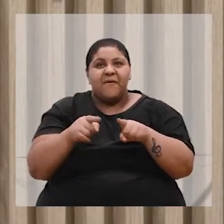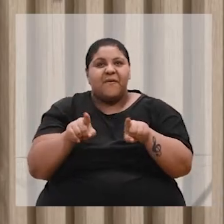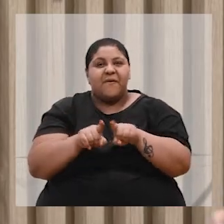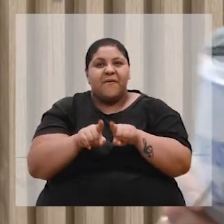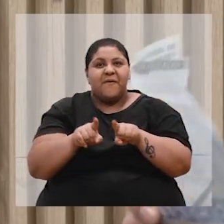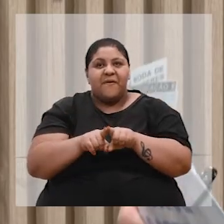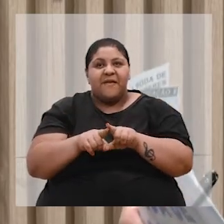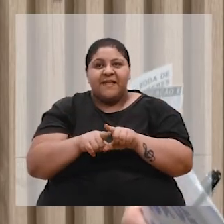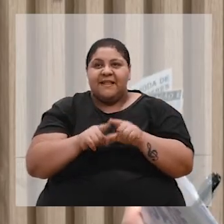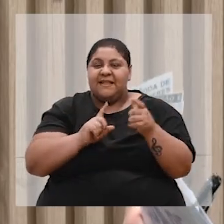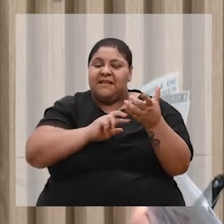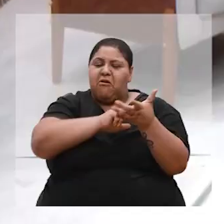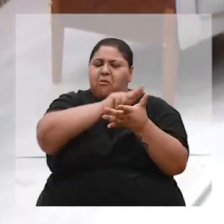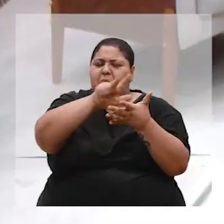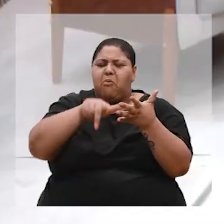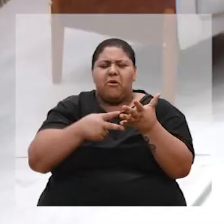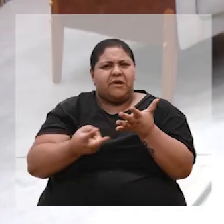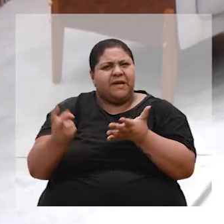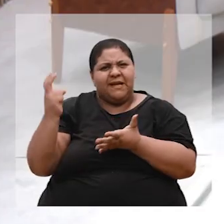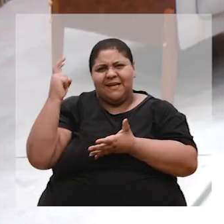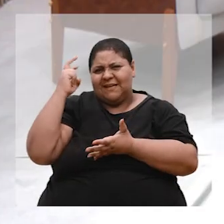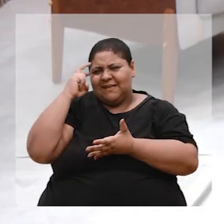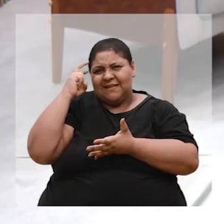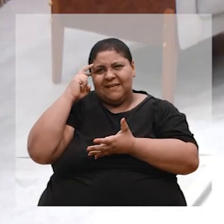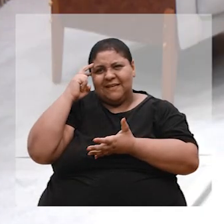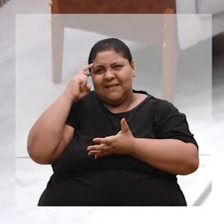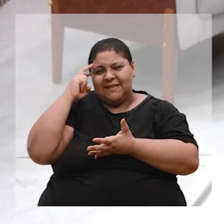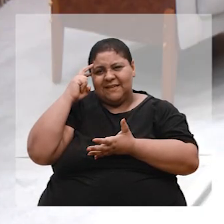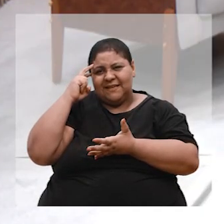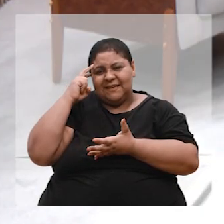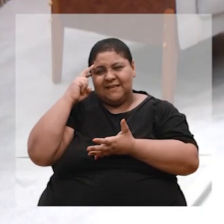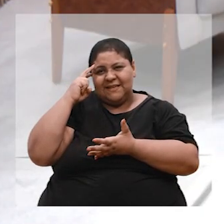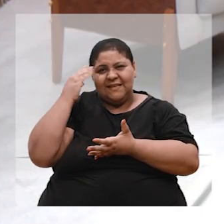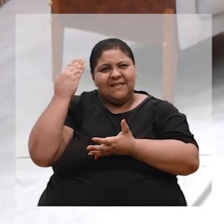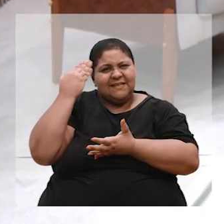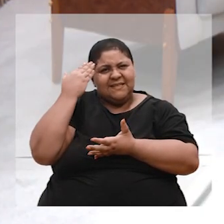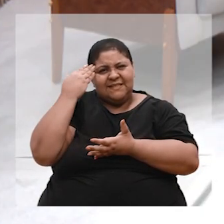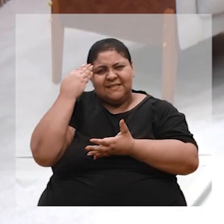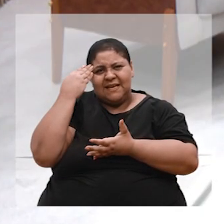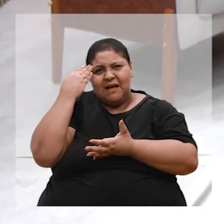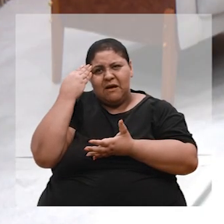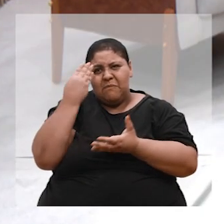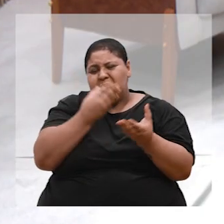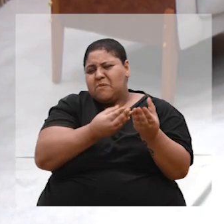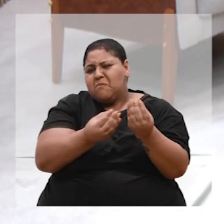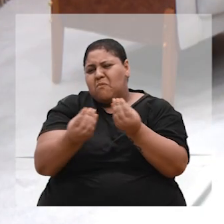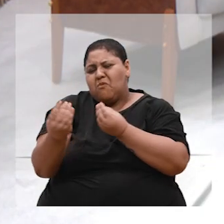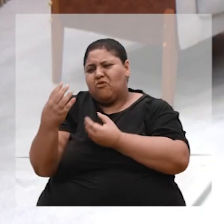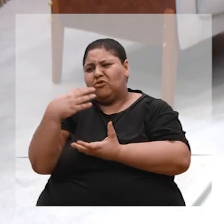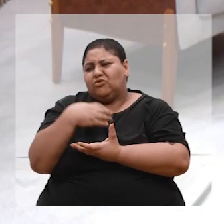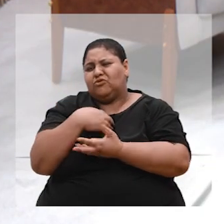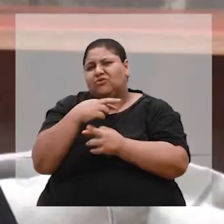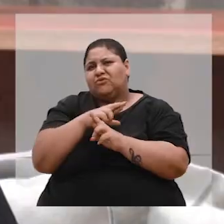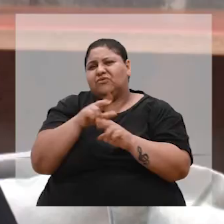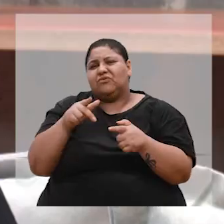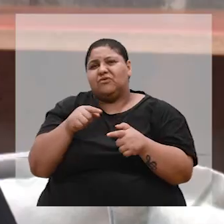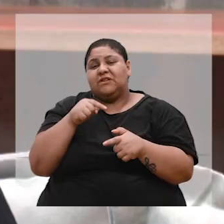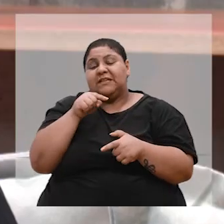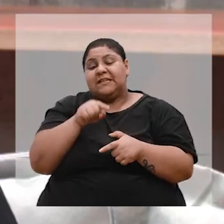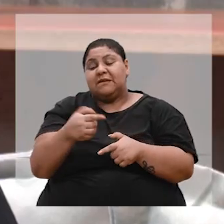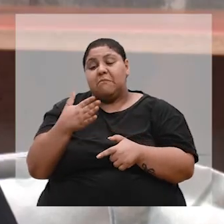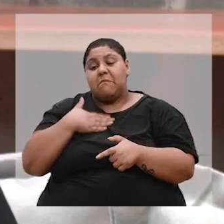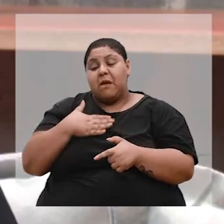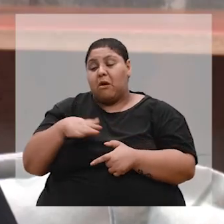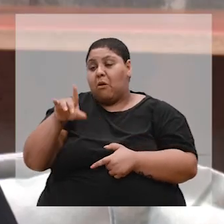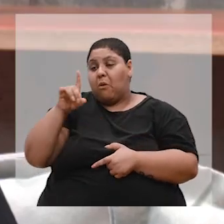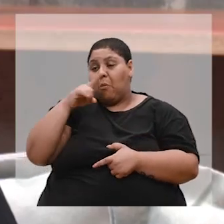ele também é múltiplo em culturas, né? Ele domina várias expressões. Sim, e ele sempre foi